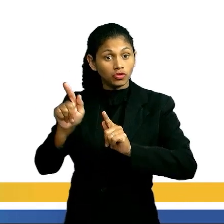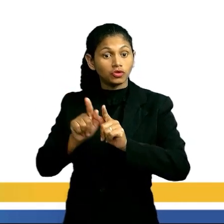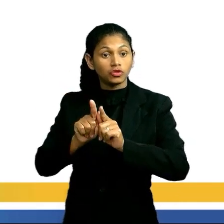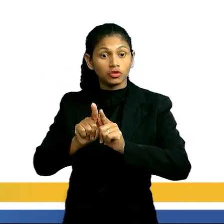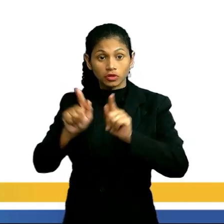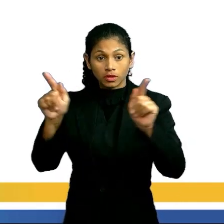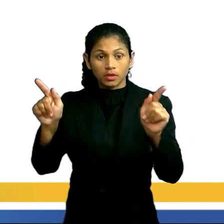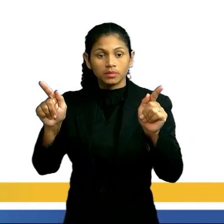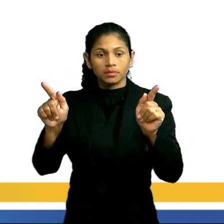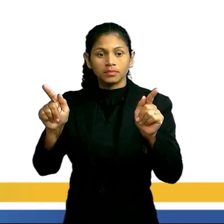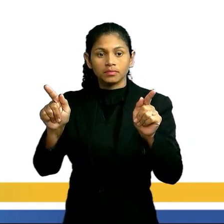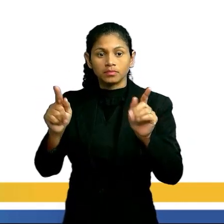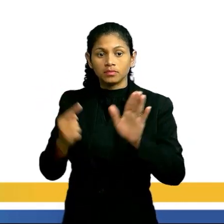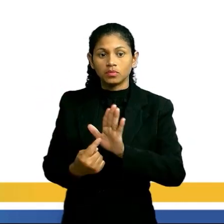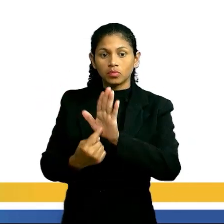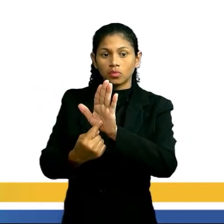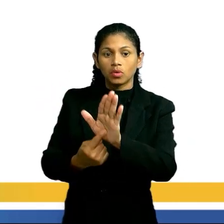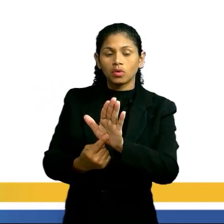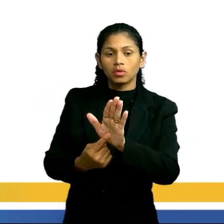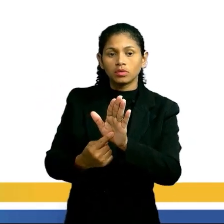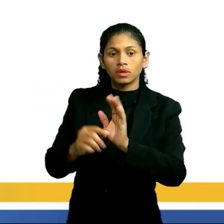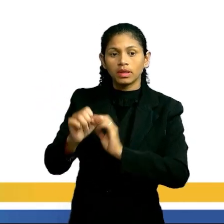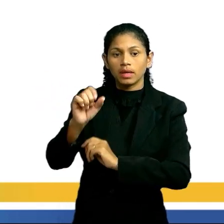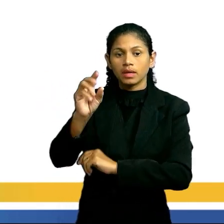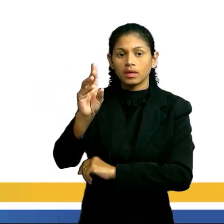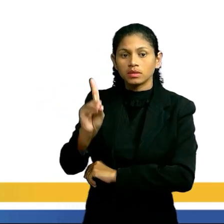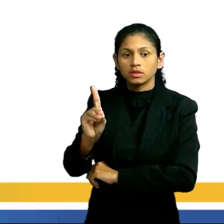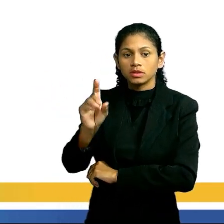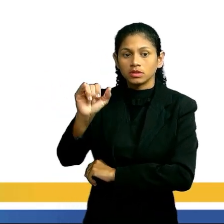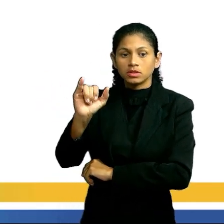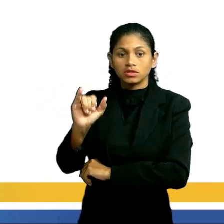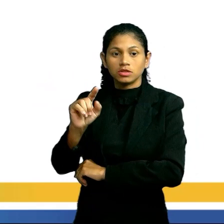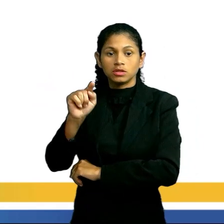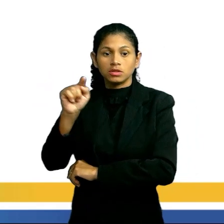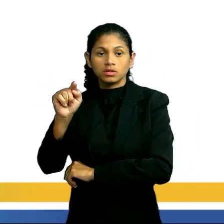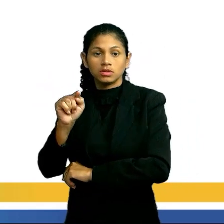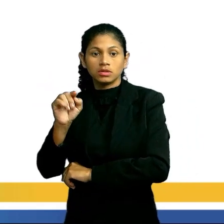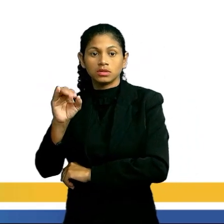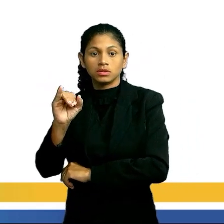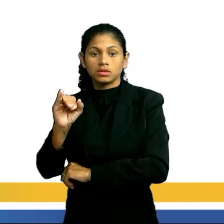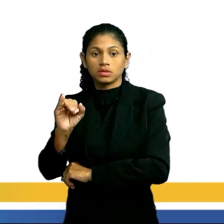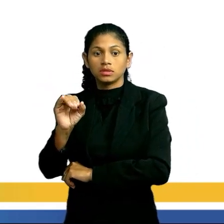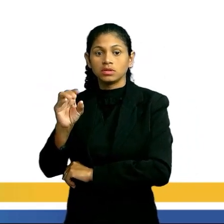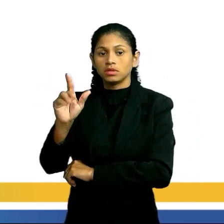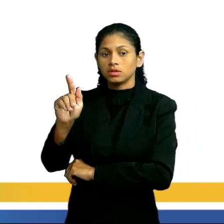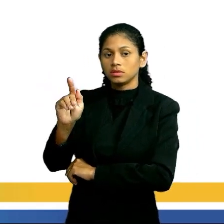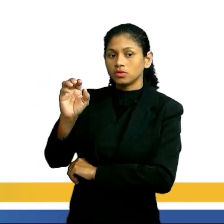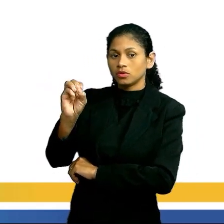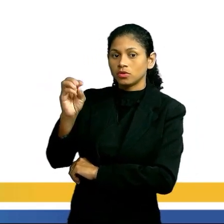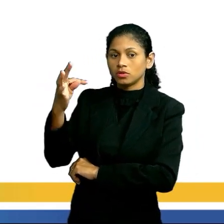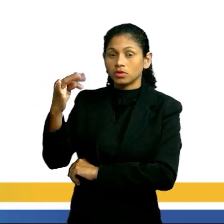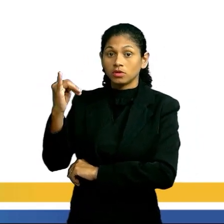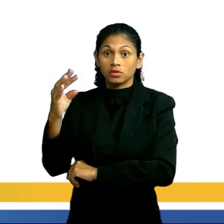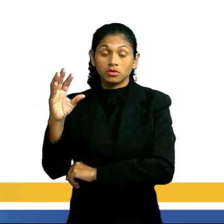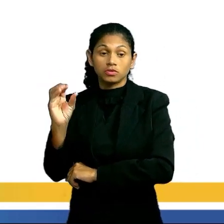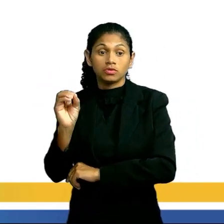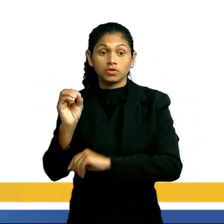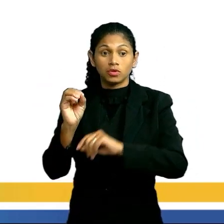Aí embaixo, reparem que tem um traço entre eles. Não quer dizer que eles casaram, não. Quer dizer que eles são